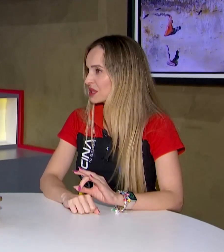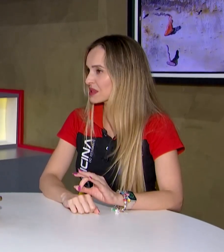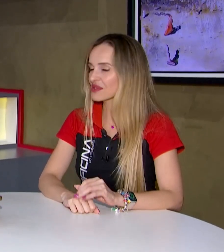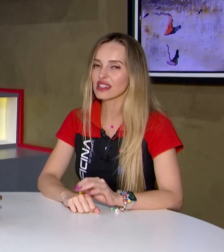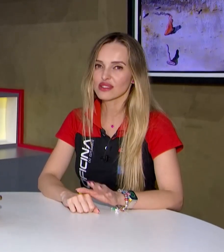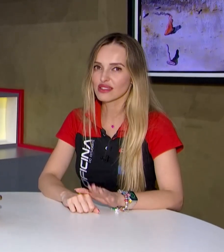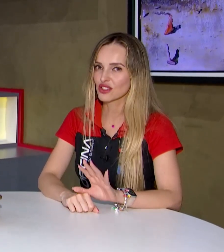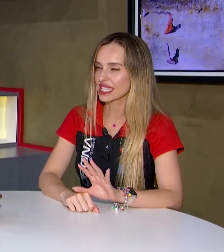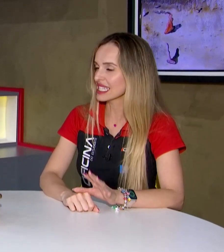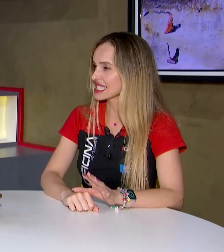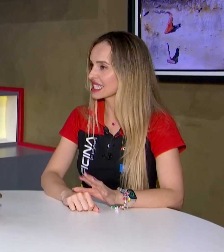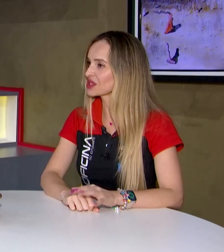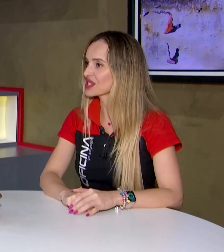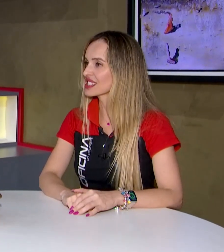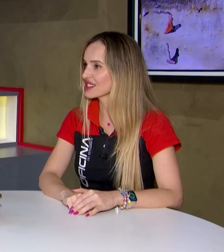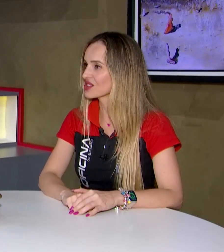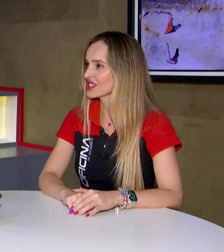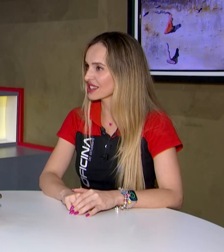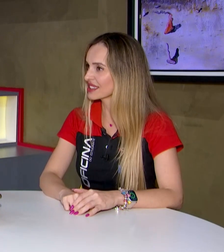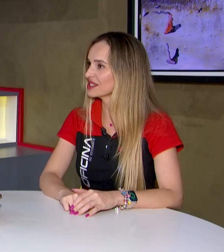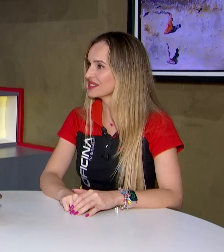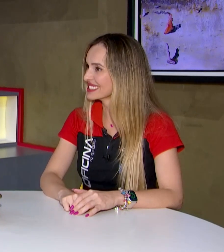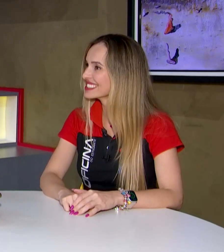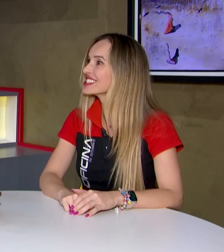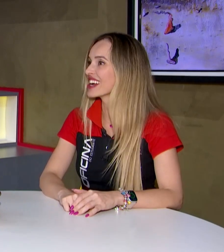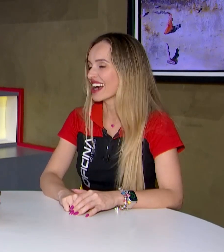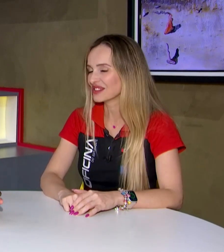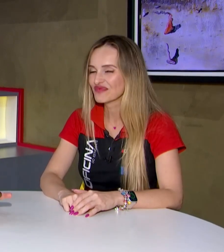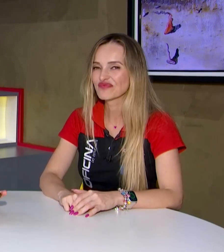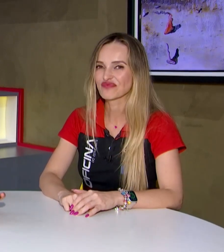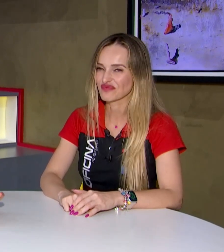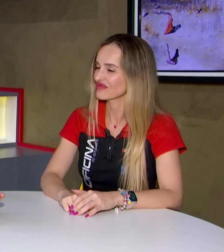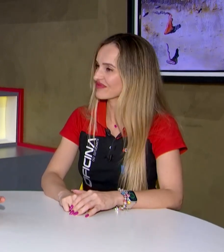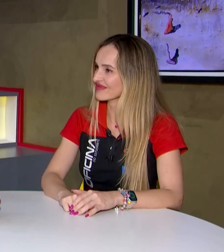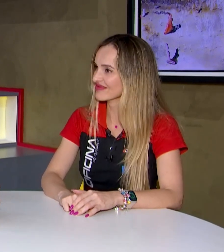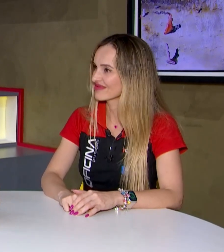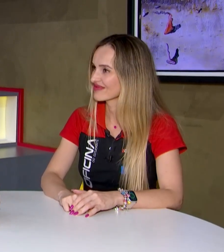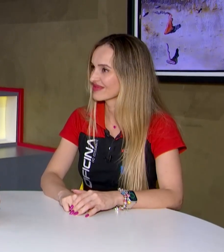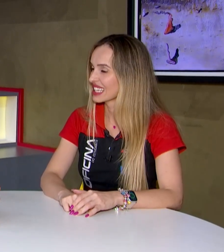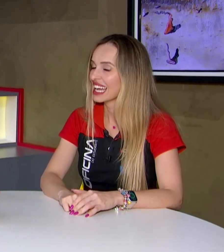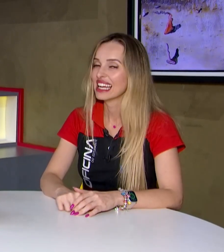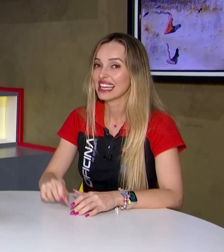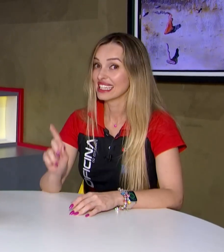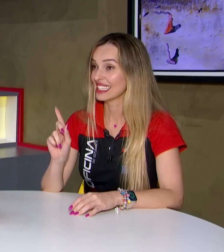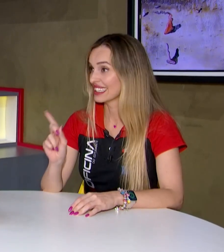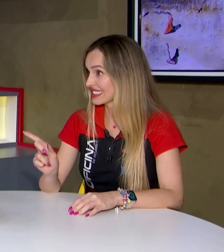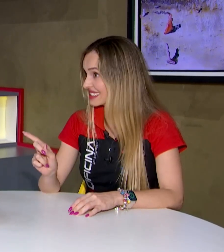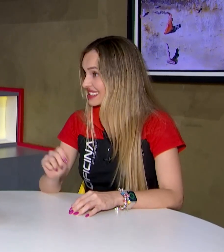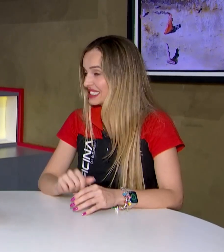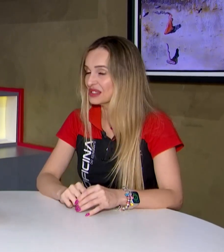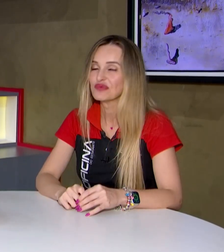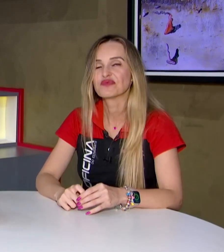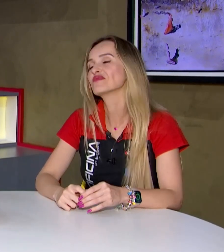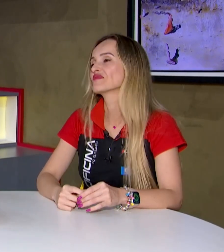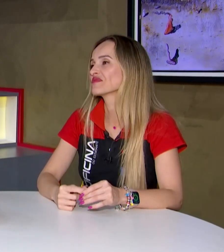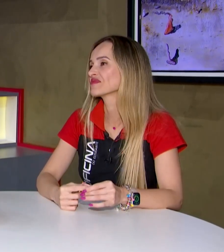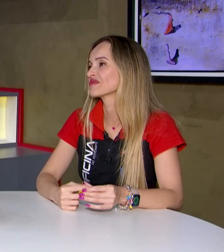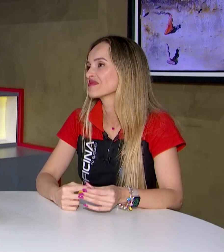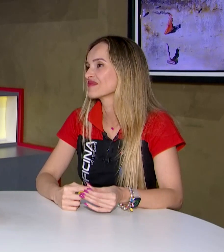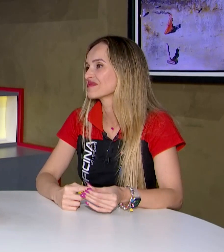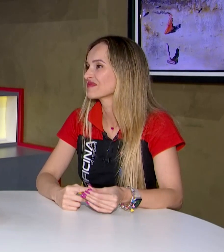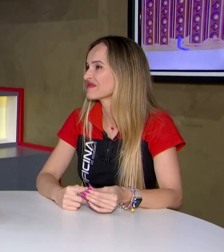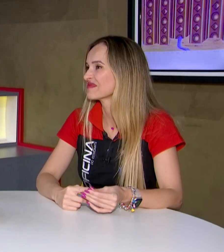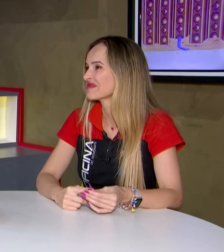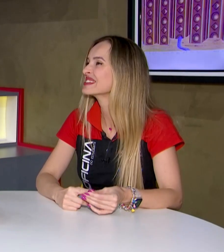pouquinho mais velhos, de 13, 14 anos. Mas já investem? Já. Isso é fantástico, né, Mônica? Isso Sim.